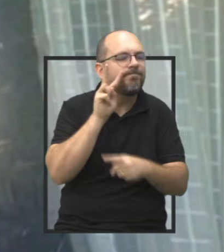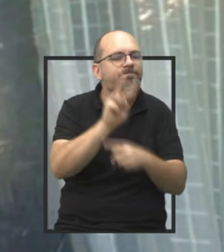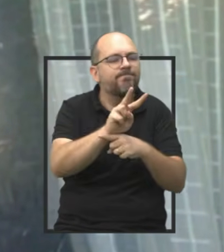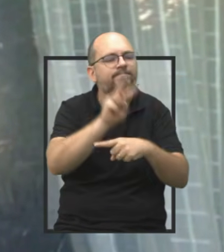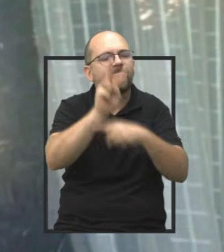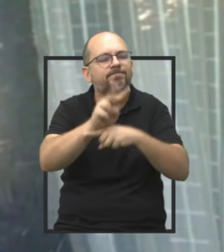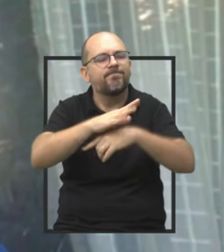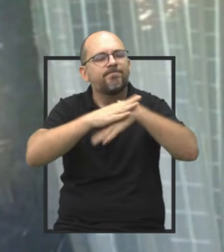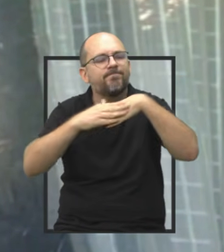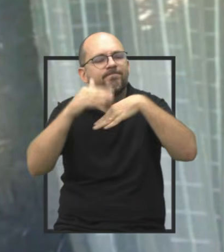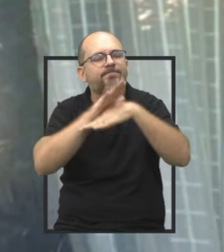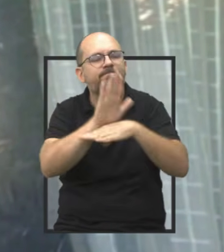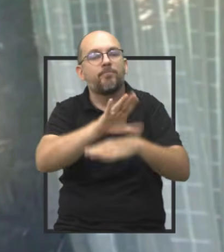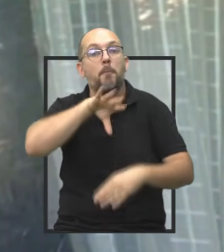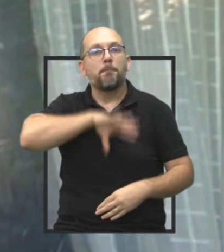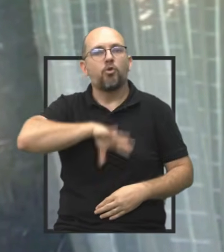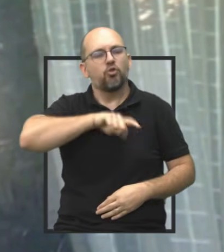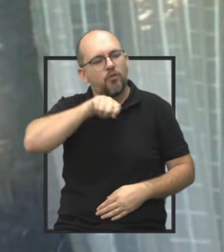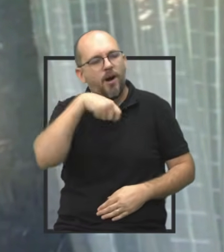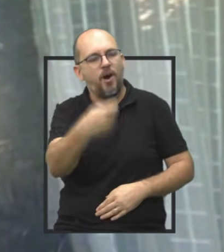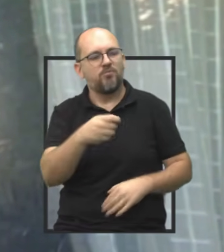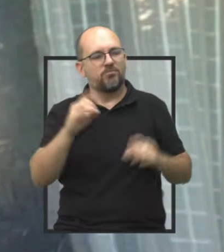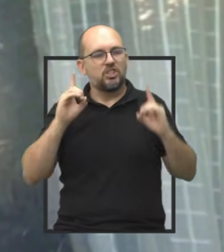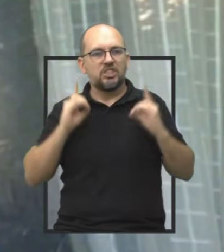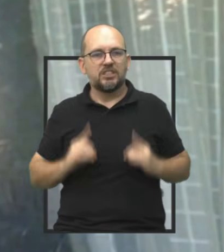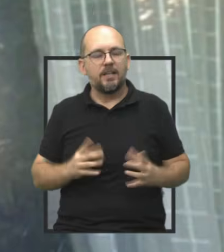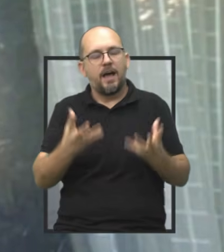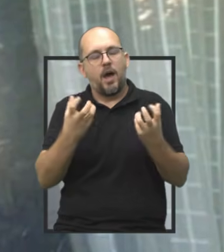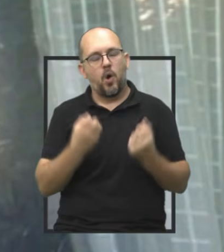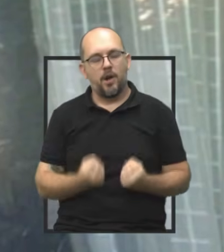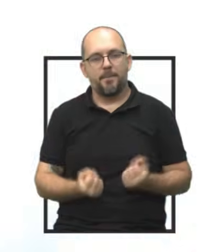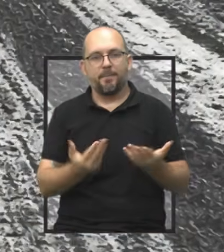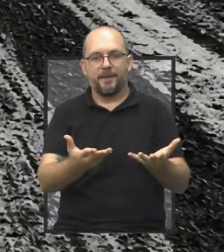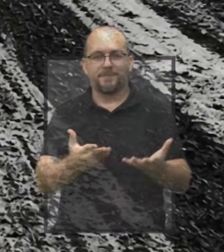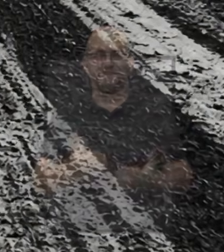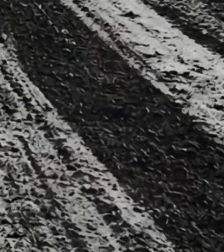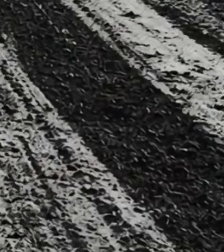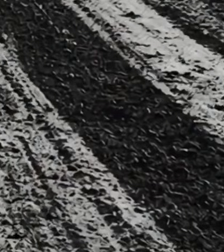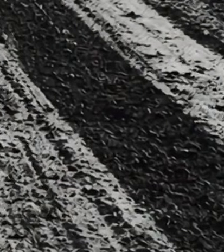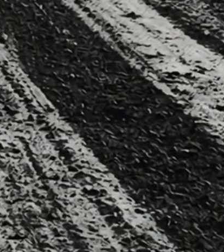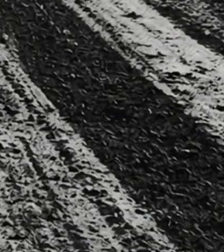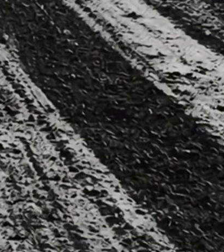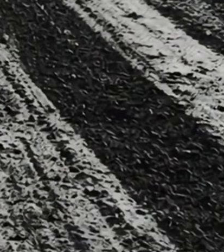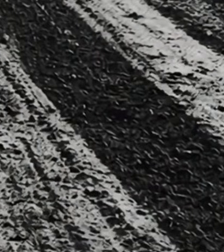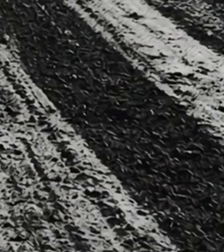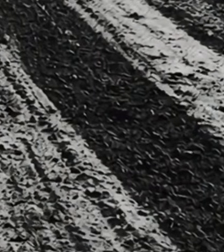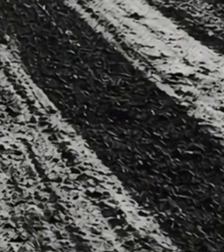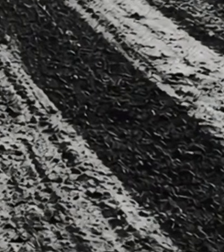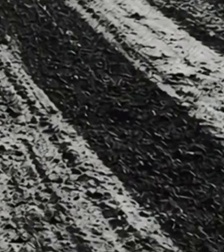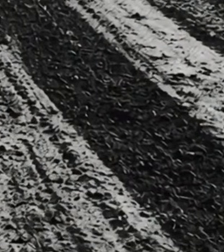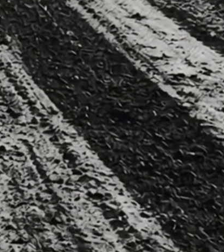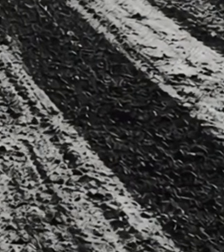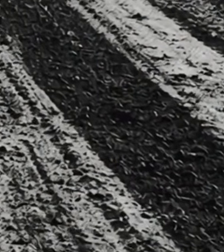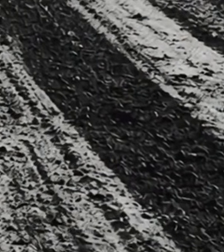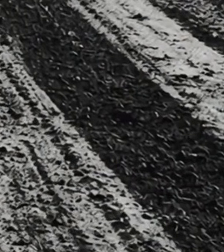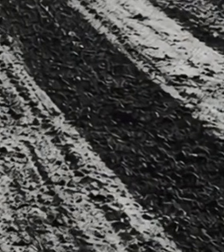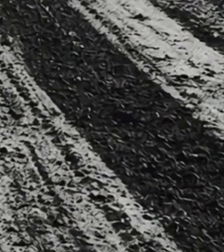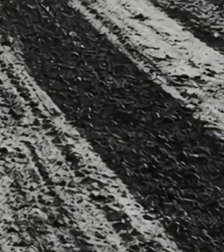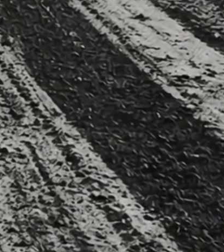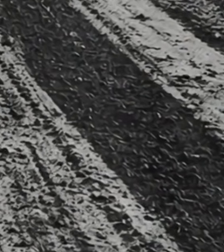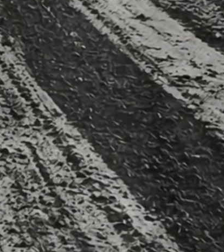de Potunduva, distrito com dignidade e acolhimento. Mas esta estrada de